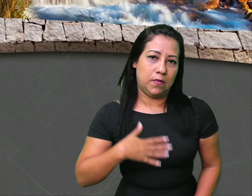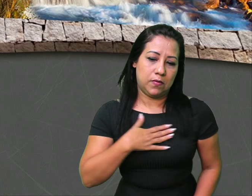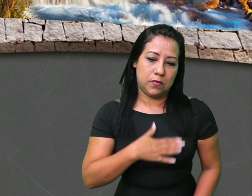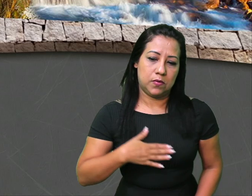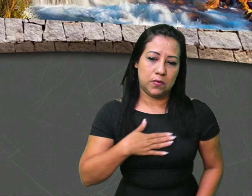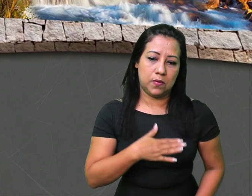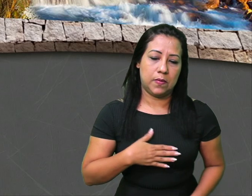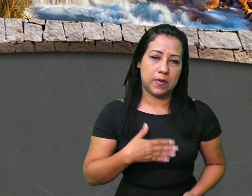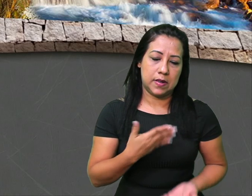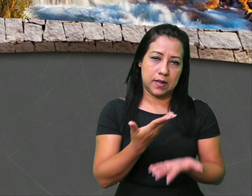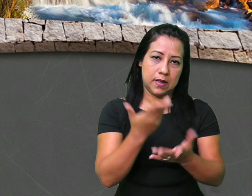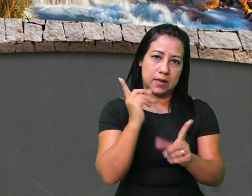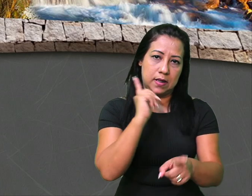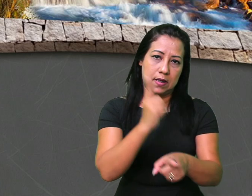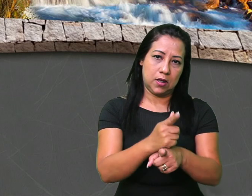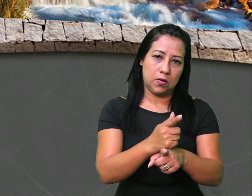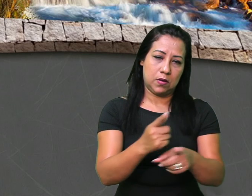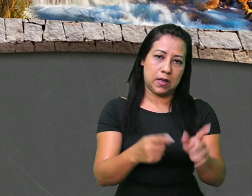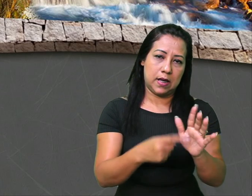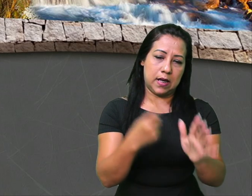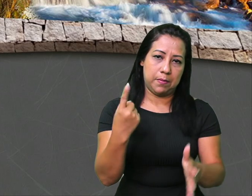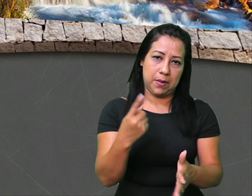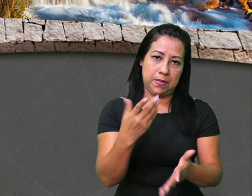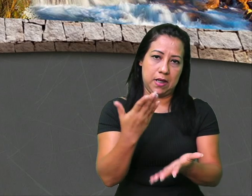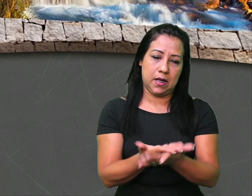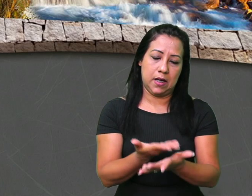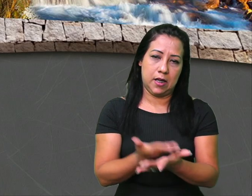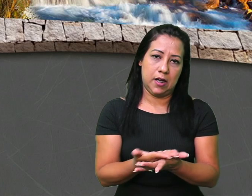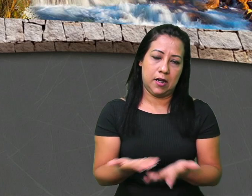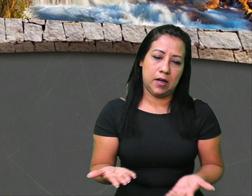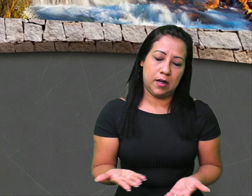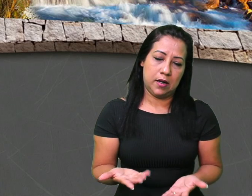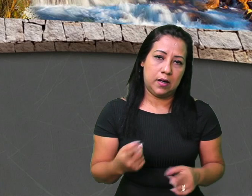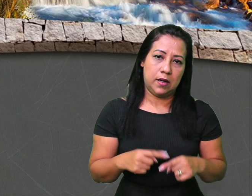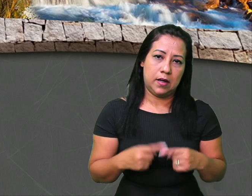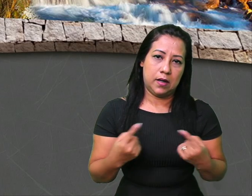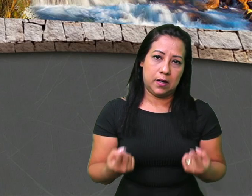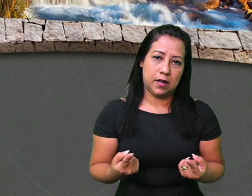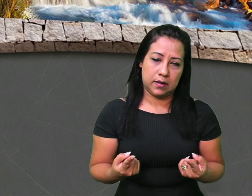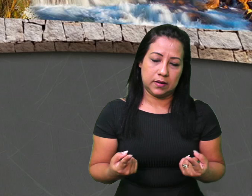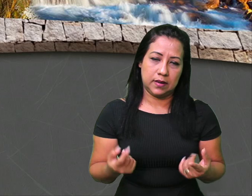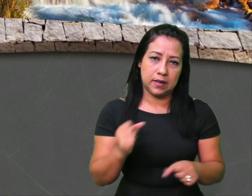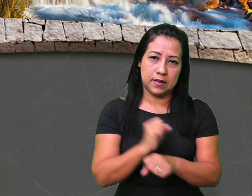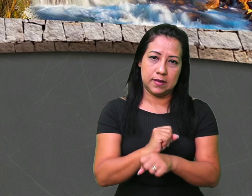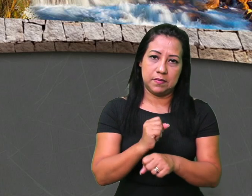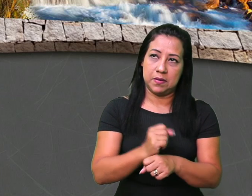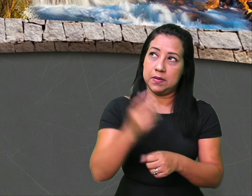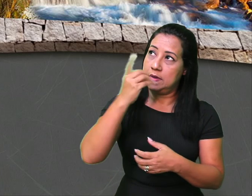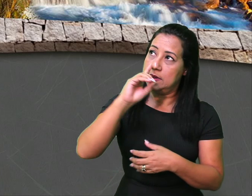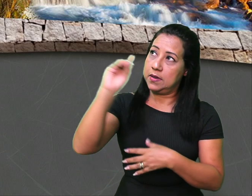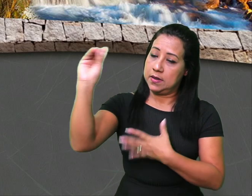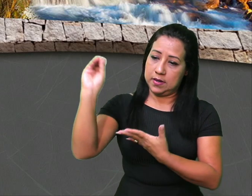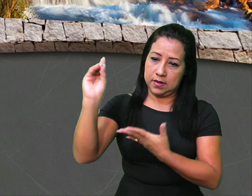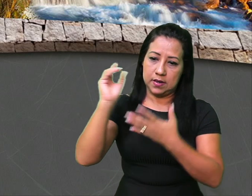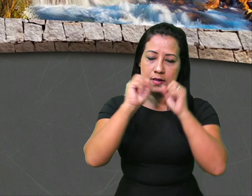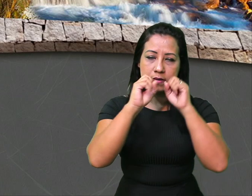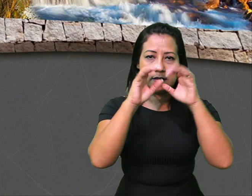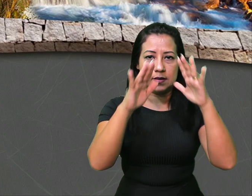vocês nessa primeira aula de Geografia, esperando que o arquiteto do universo abençoe